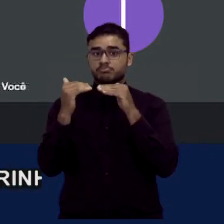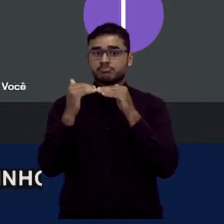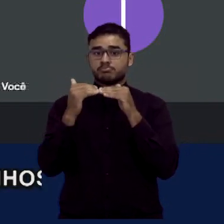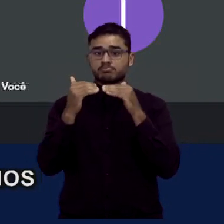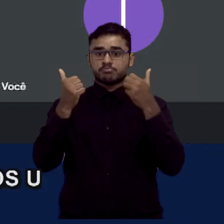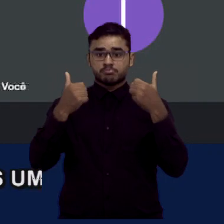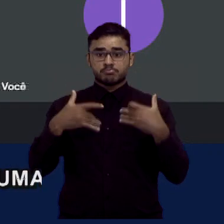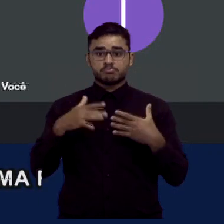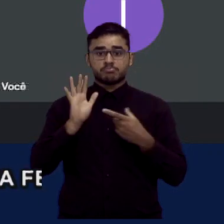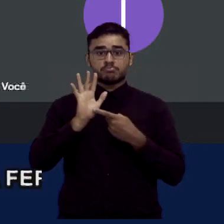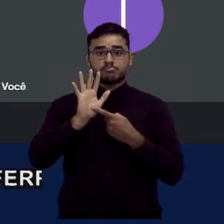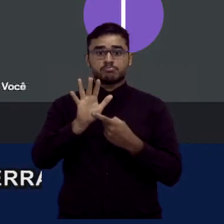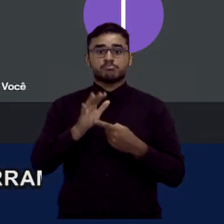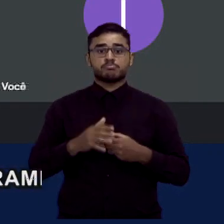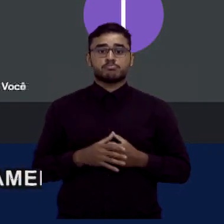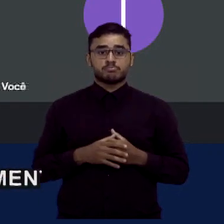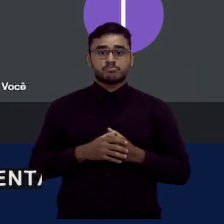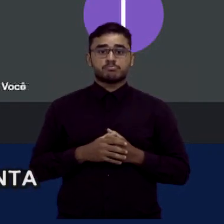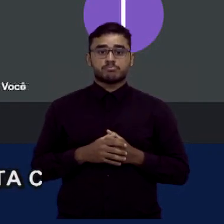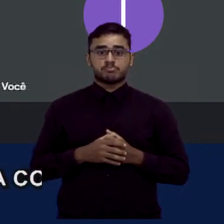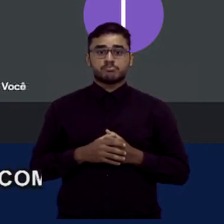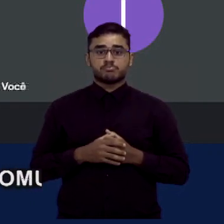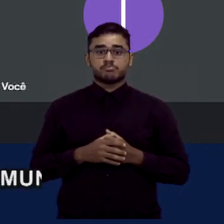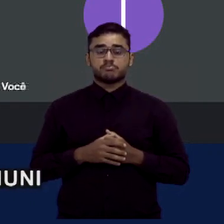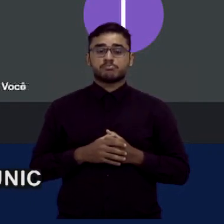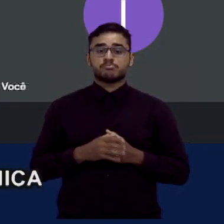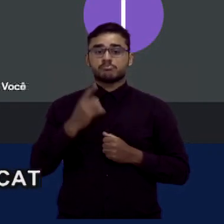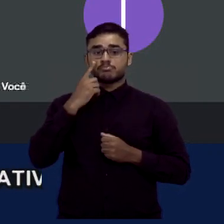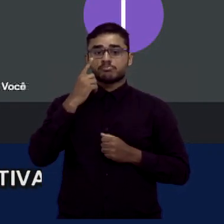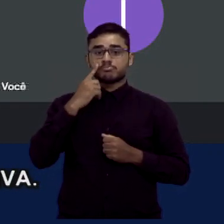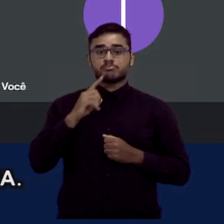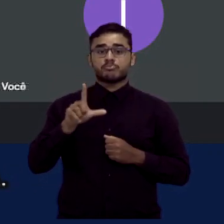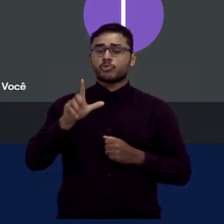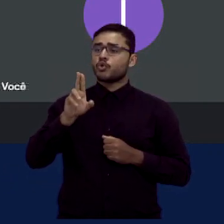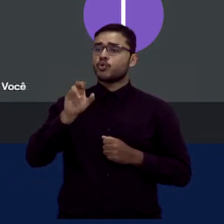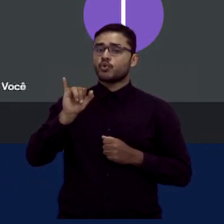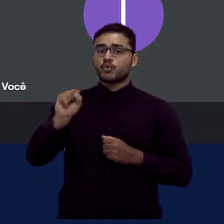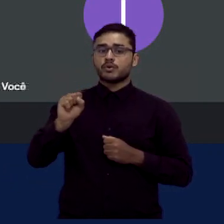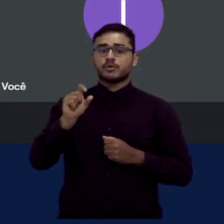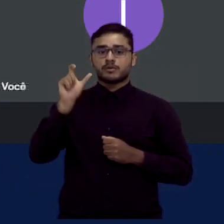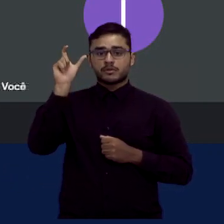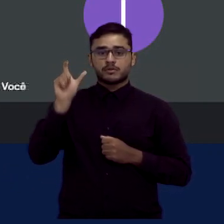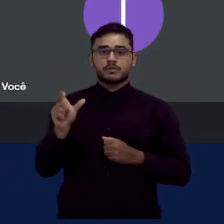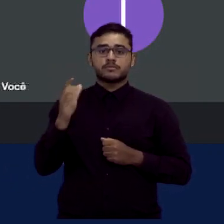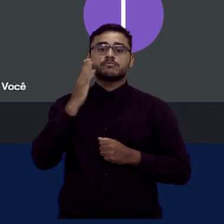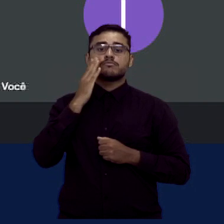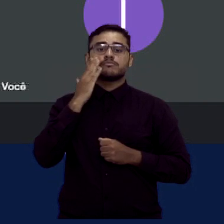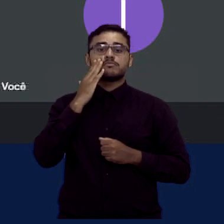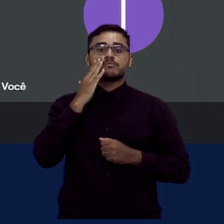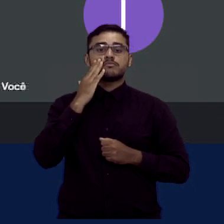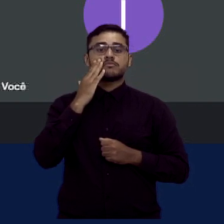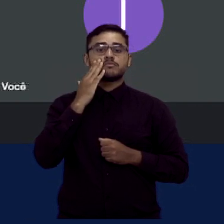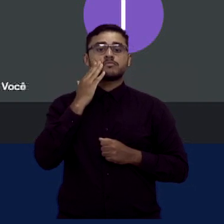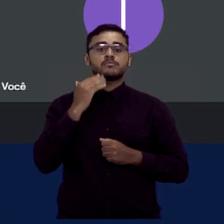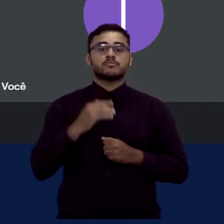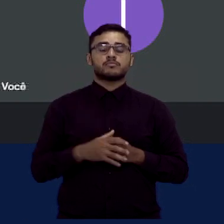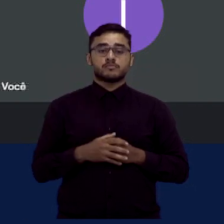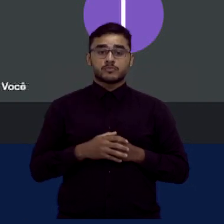essa colocação, mas que você só tem essa segurança toda porque você tem essa visão de que não